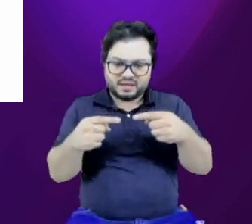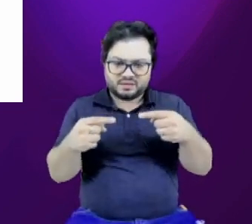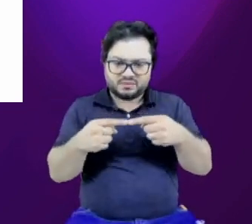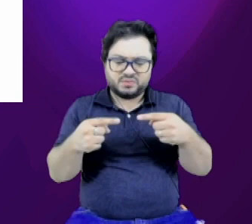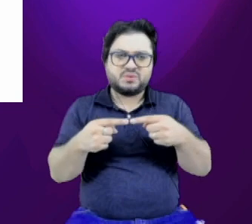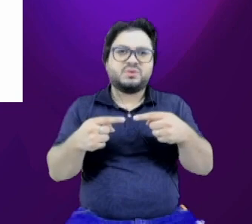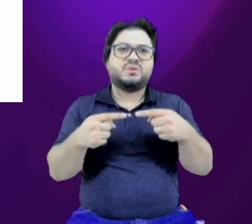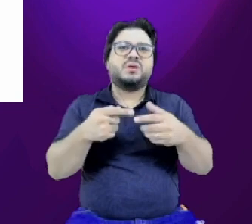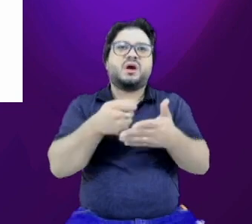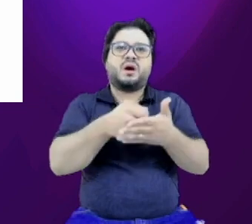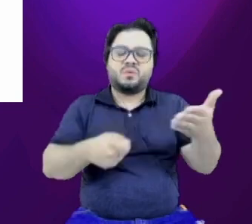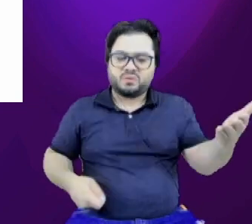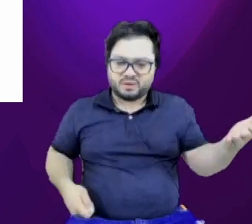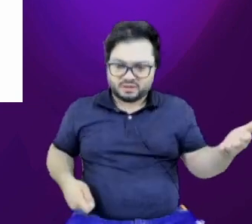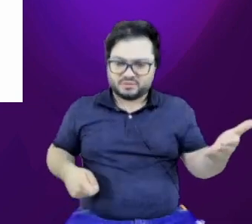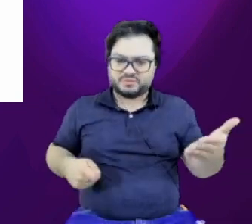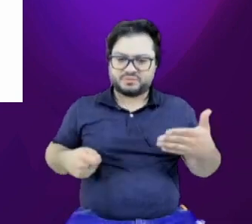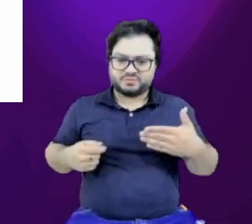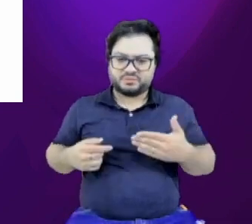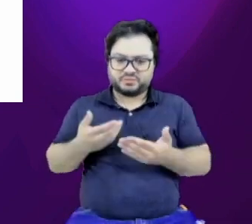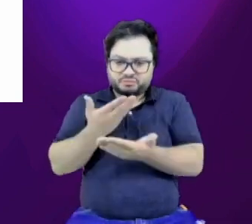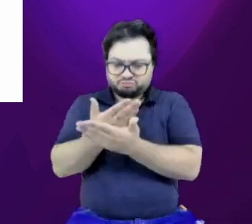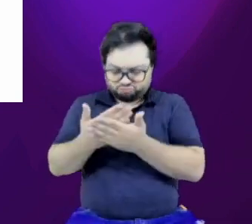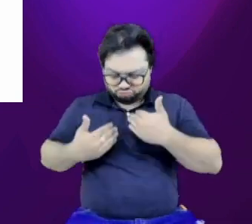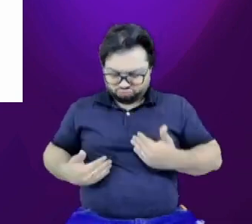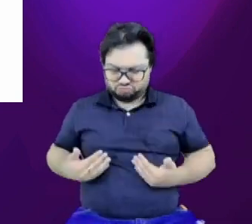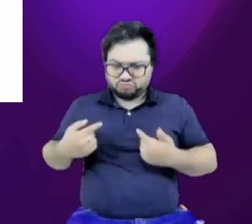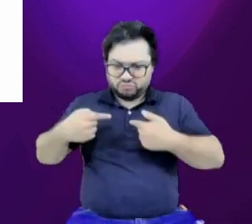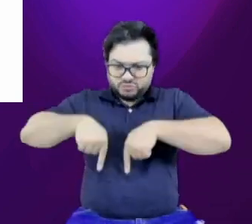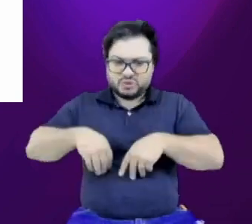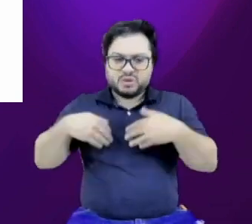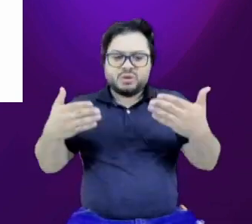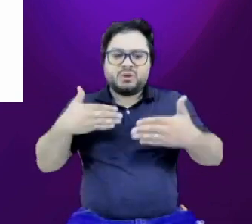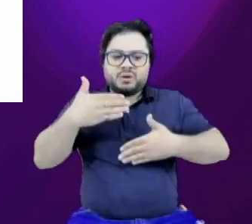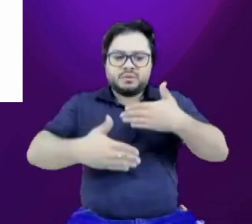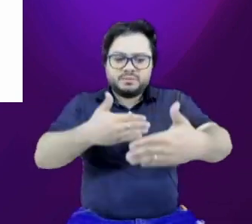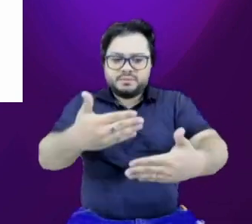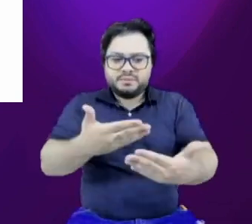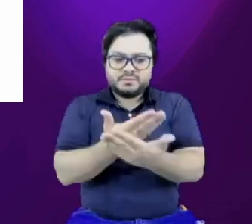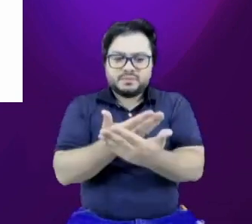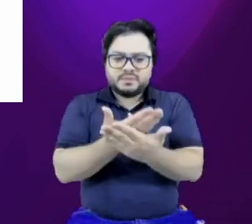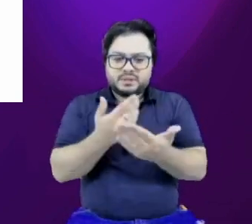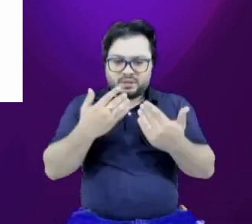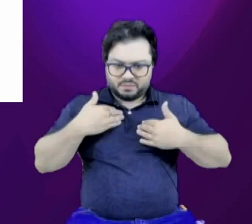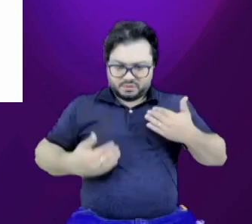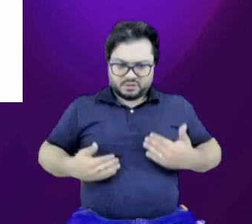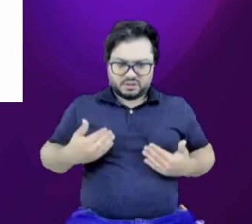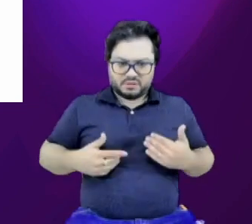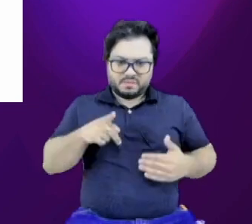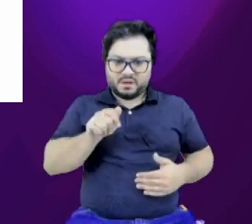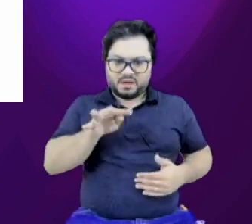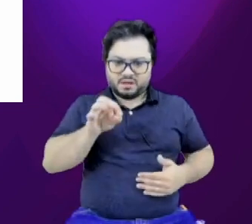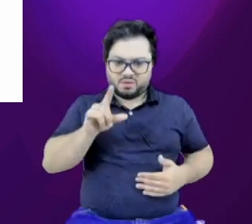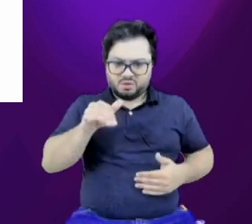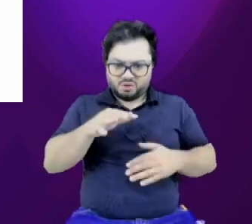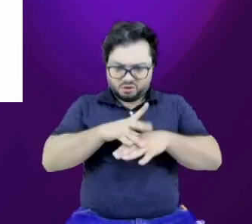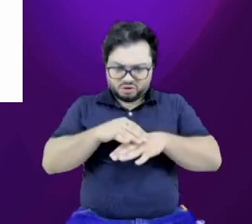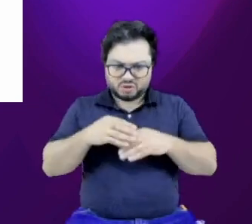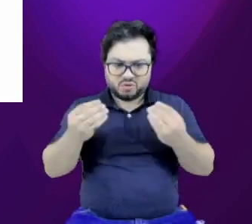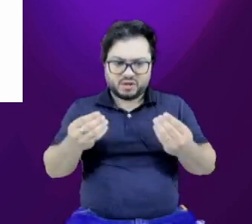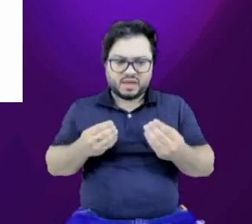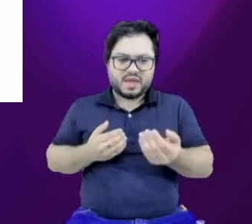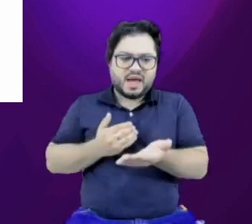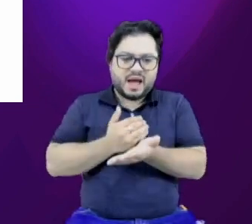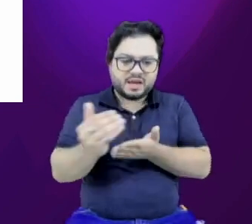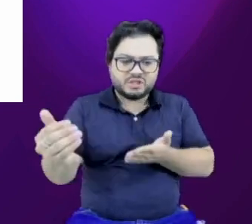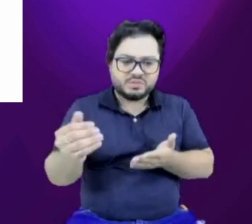um laudo anatomopatológico. E quais são as etapas da anatomia patológica? Desde a admissão, né, a admissão